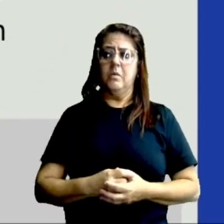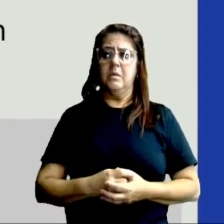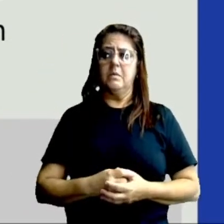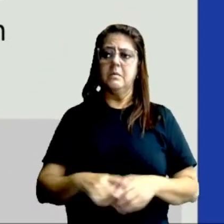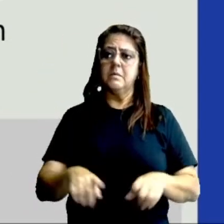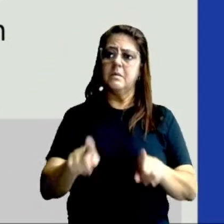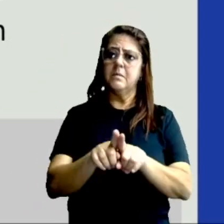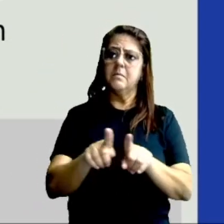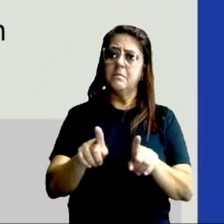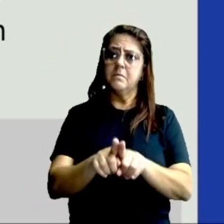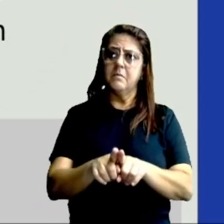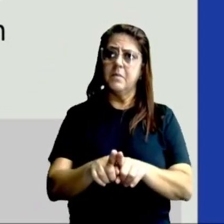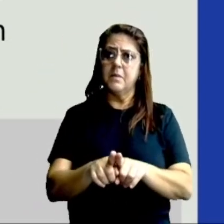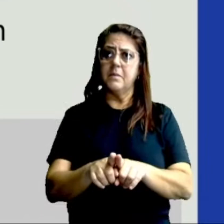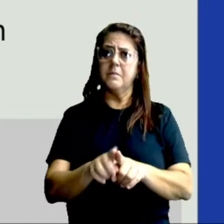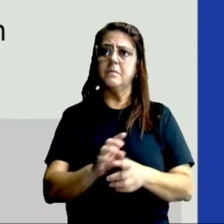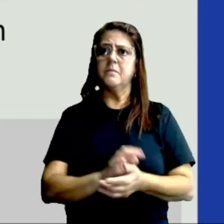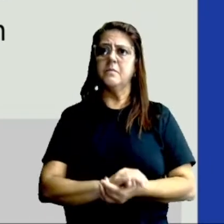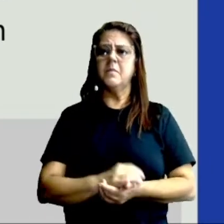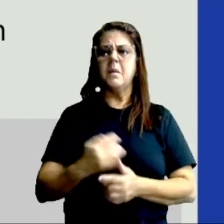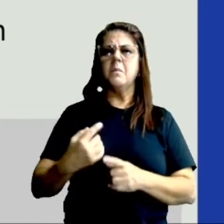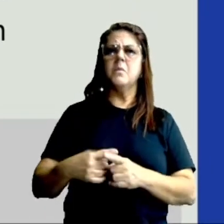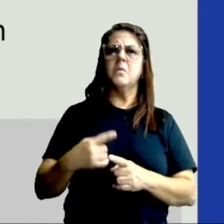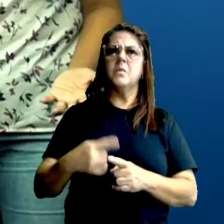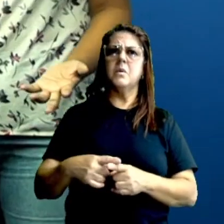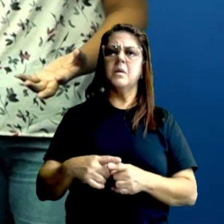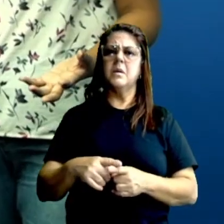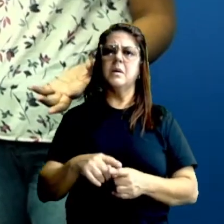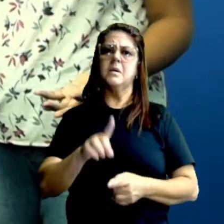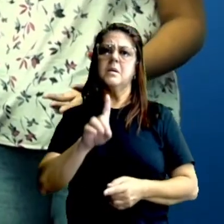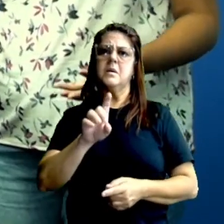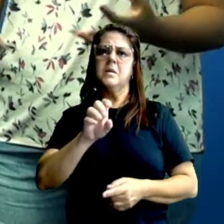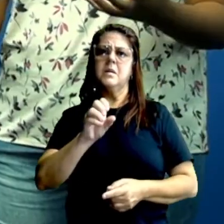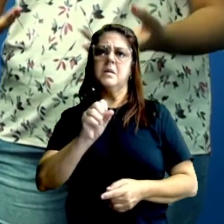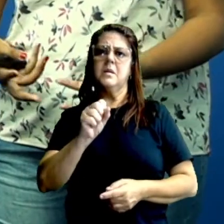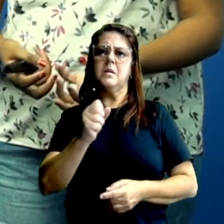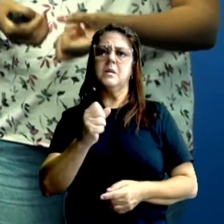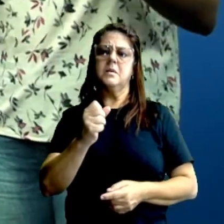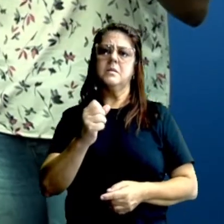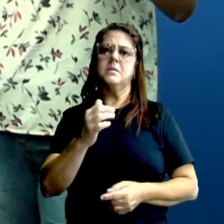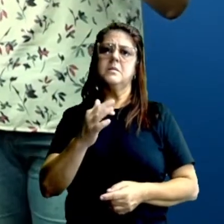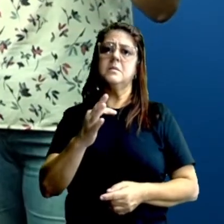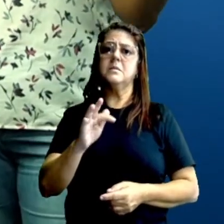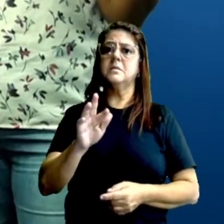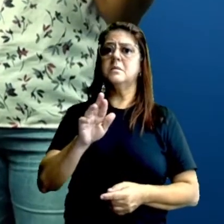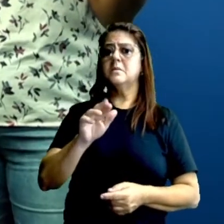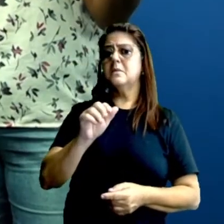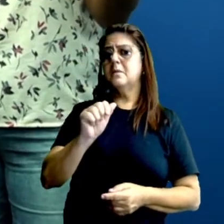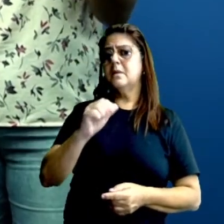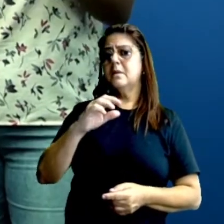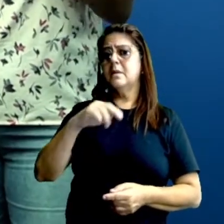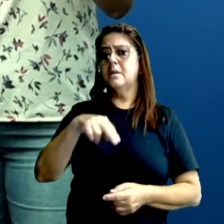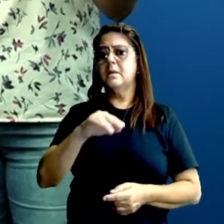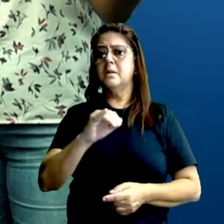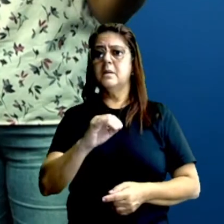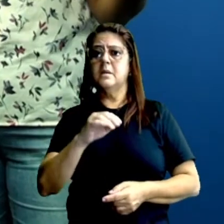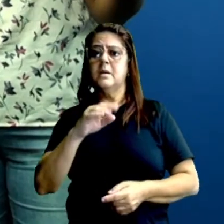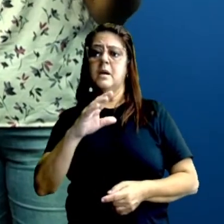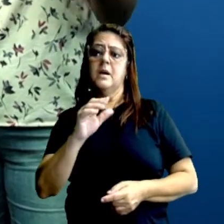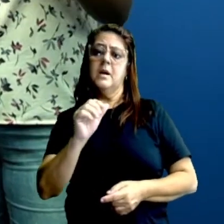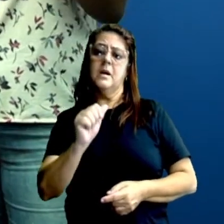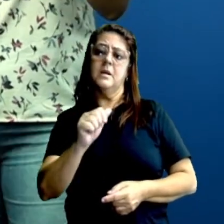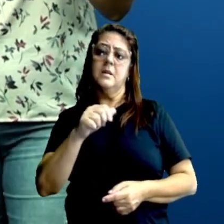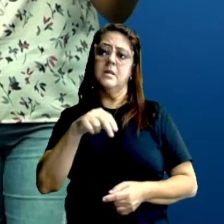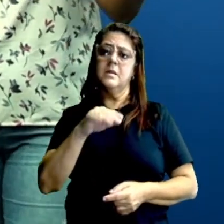africanidades eu gosto de trazer essa palavra porque desafricanizar de professora porque eles foram retirados do seu dos